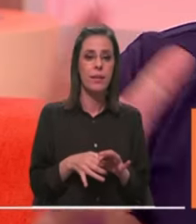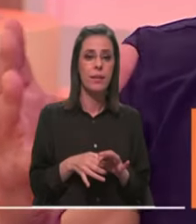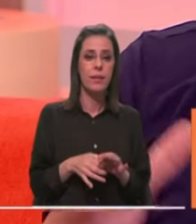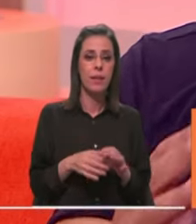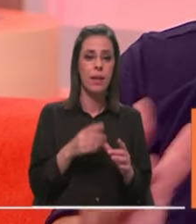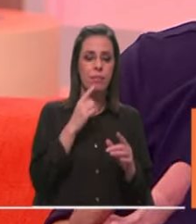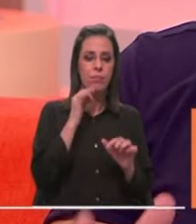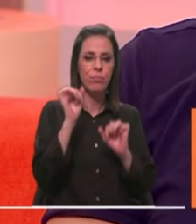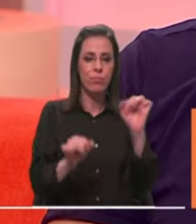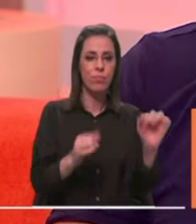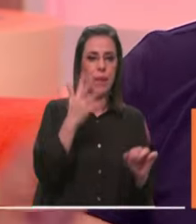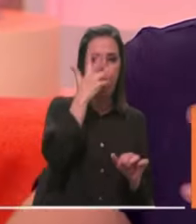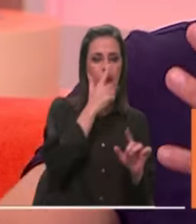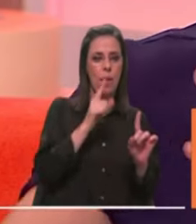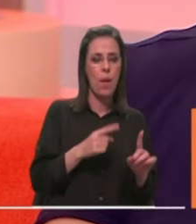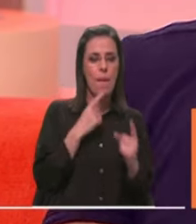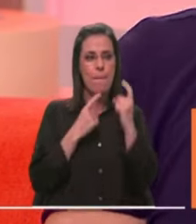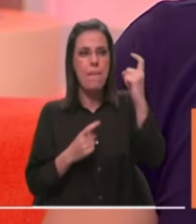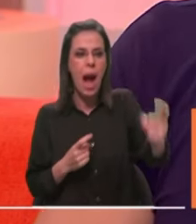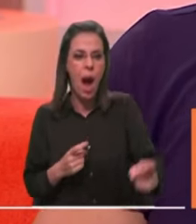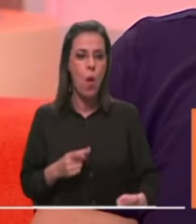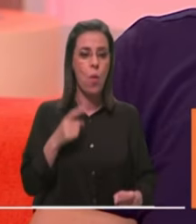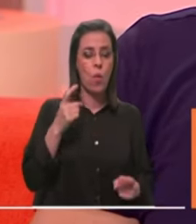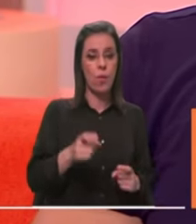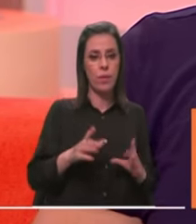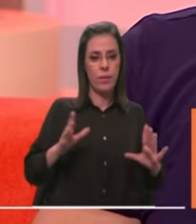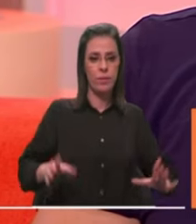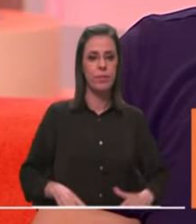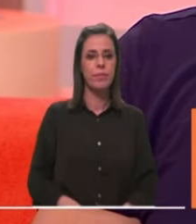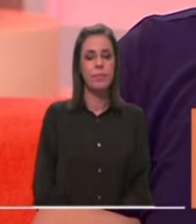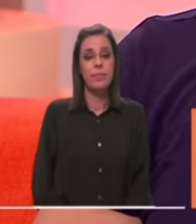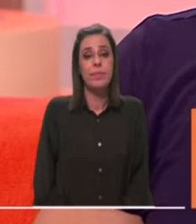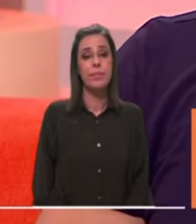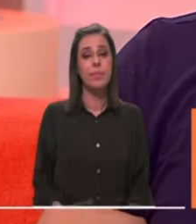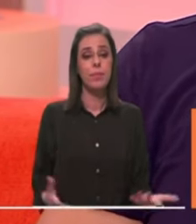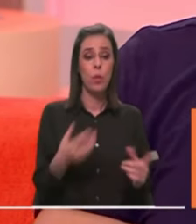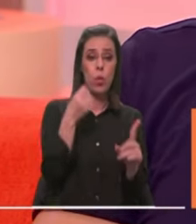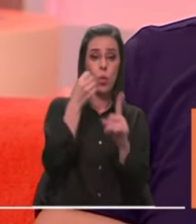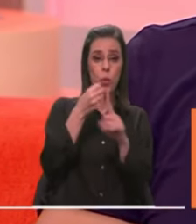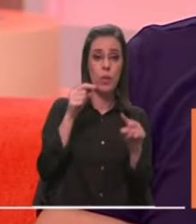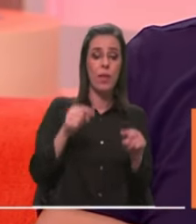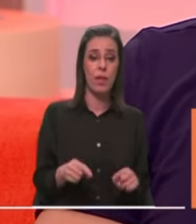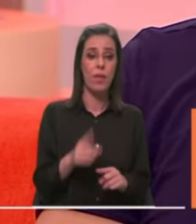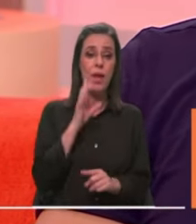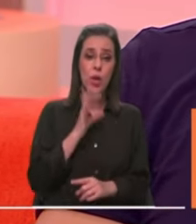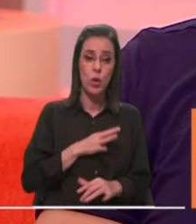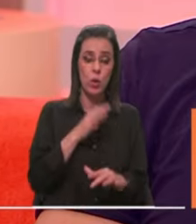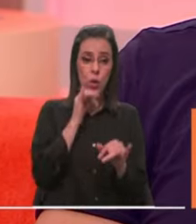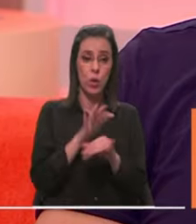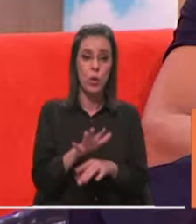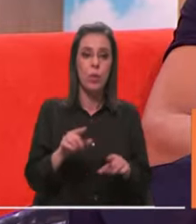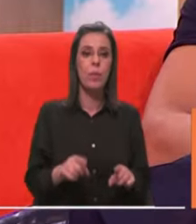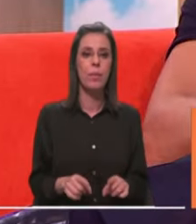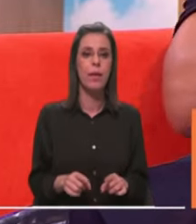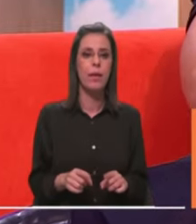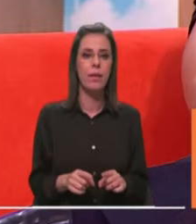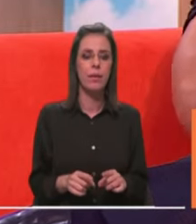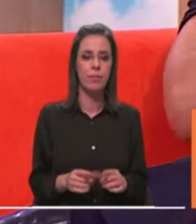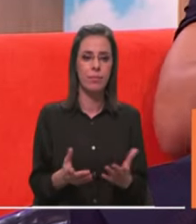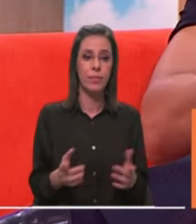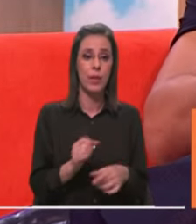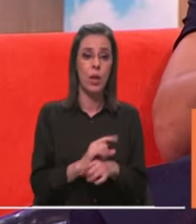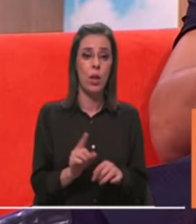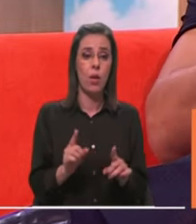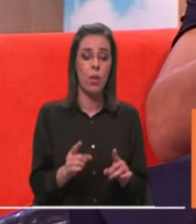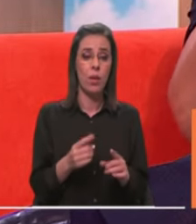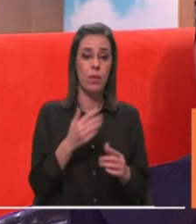de categorizar a personagem ele é mau hum O Grande Desafio aqui na Senhora do mar e e e e logo desde